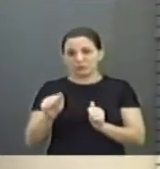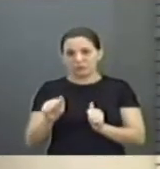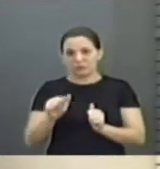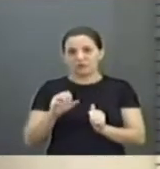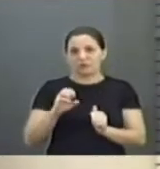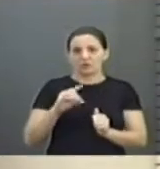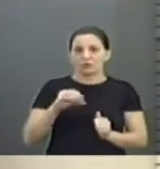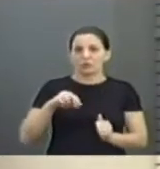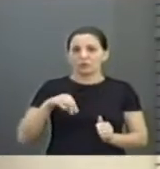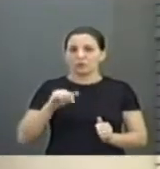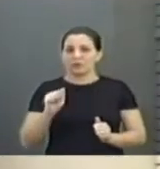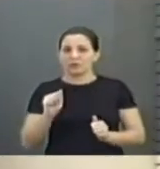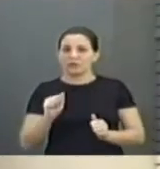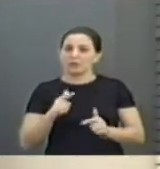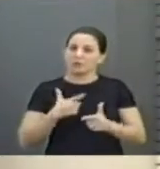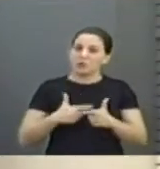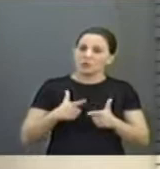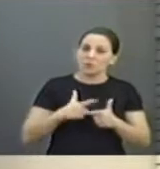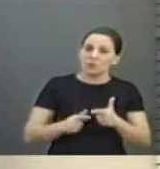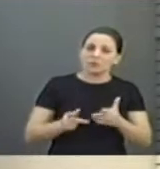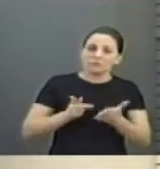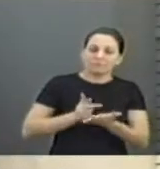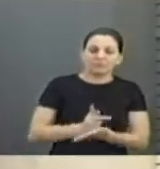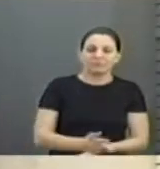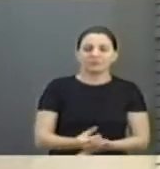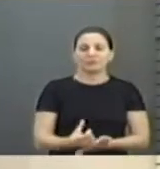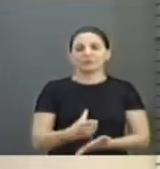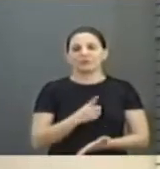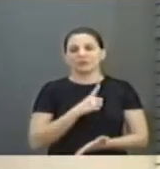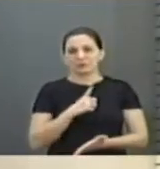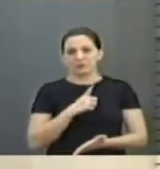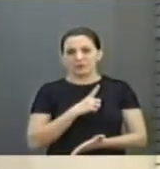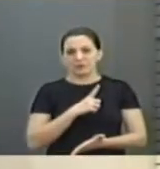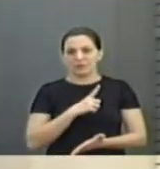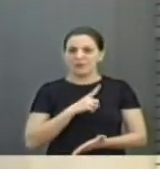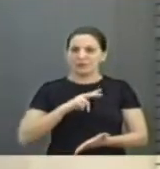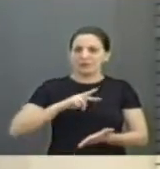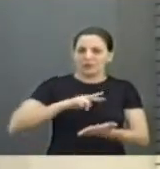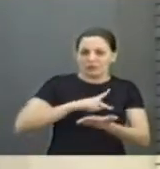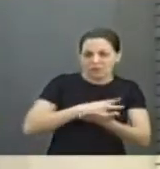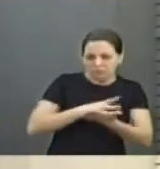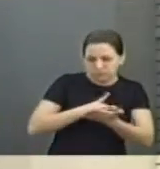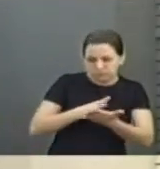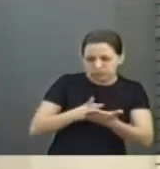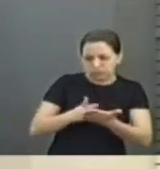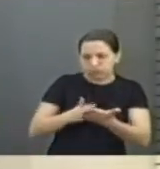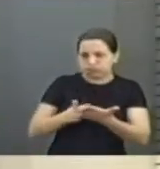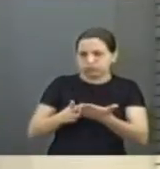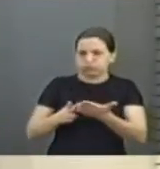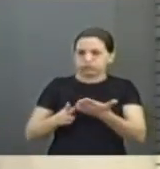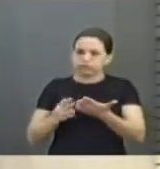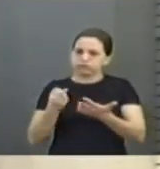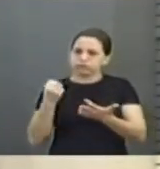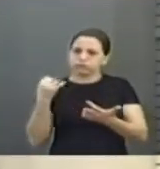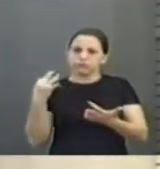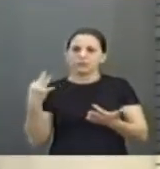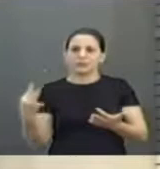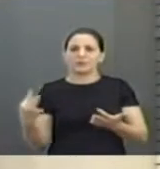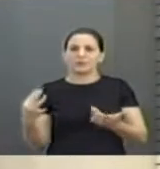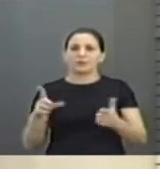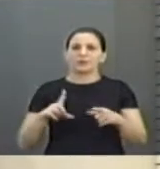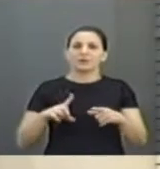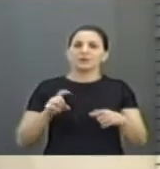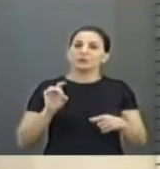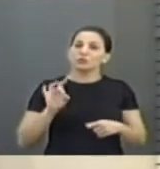problemas sempre vão acontecer. Podem ser das mais variadas tendências, das mais variados índices. Só